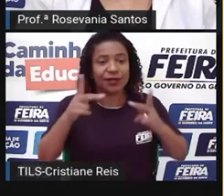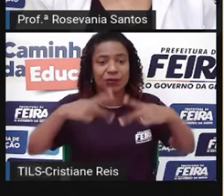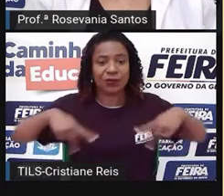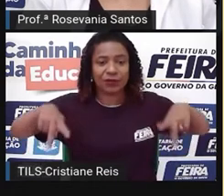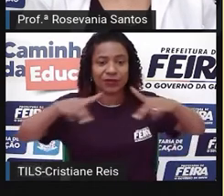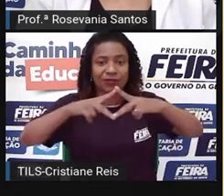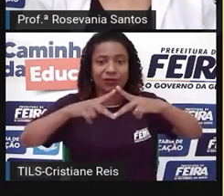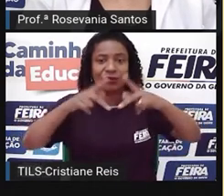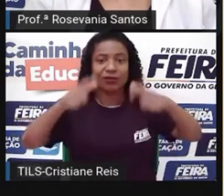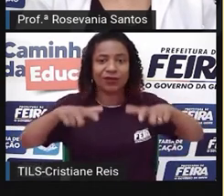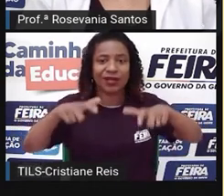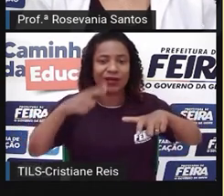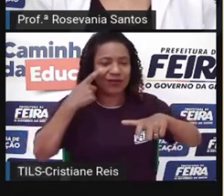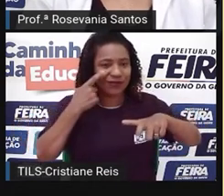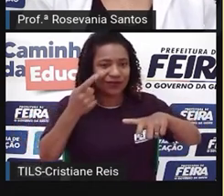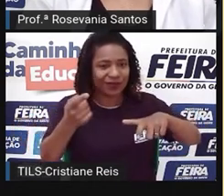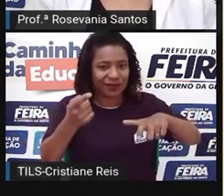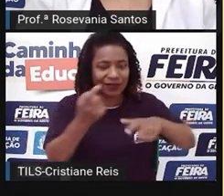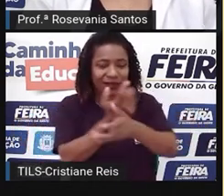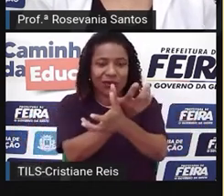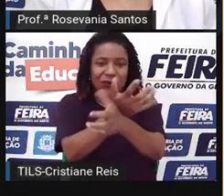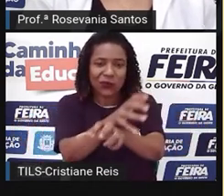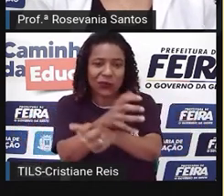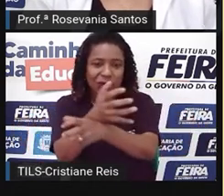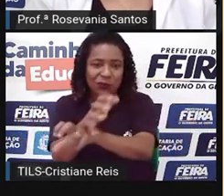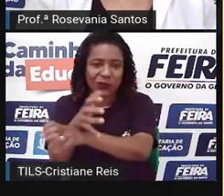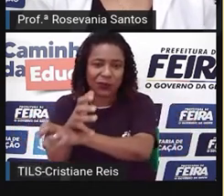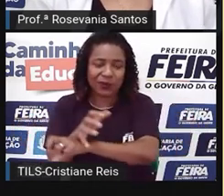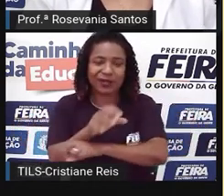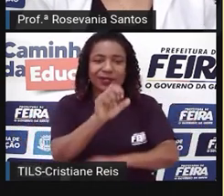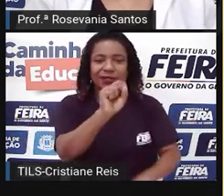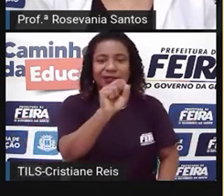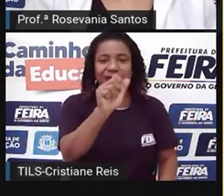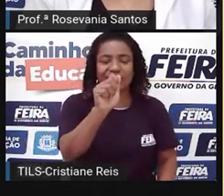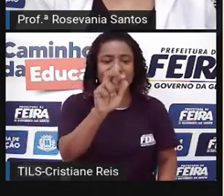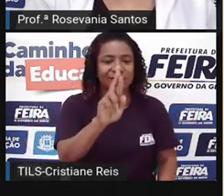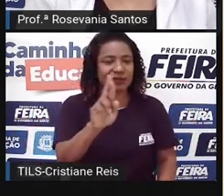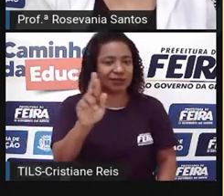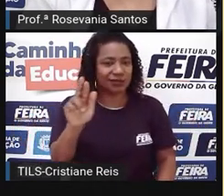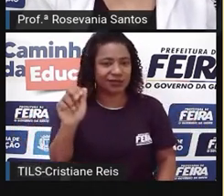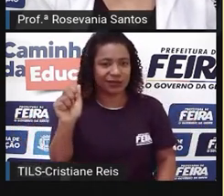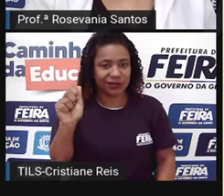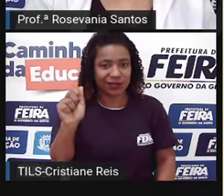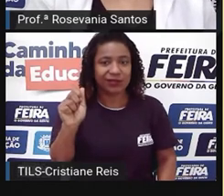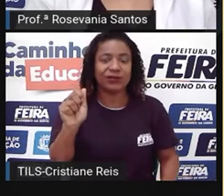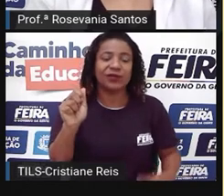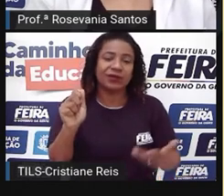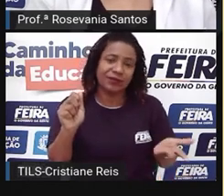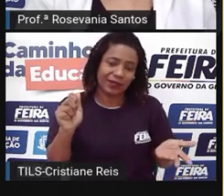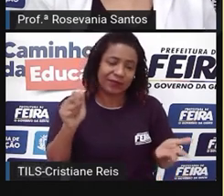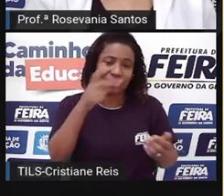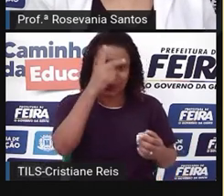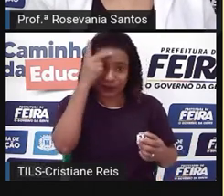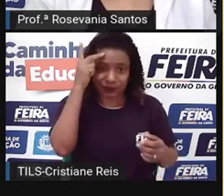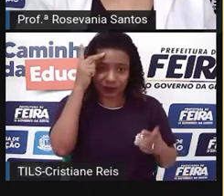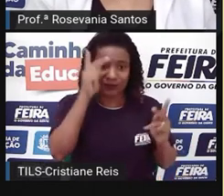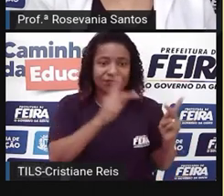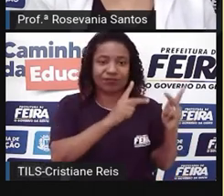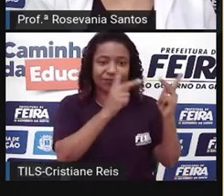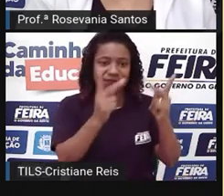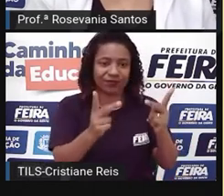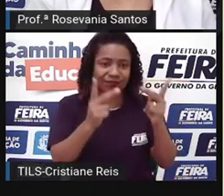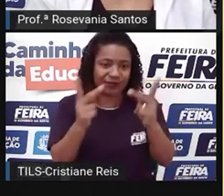dos desertos, olha aqui, tá vendo? O deserto do Saara e o do Kalahari. É claro que deserto é área de expulsão, né, porque ela não